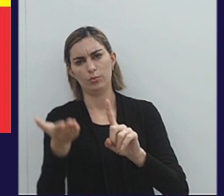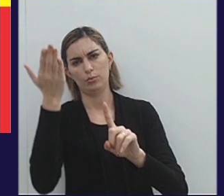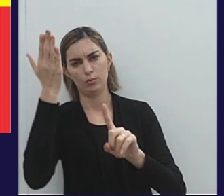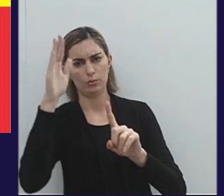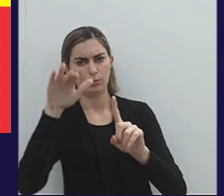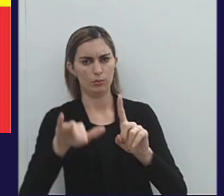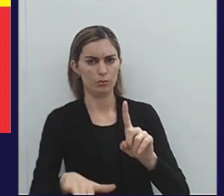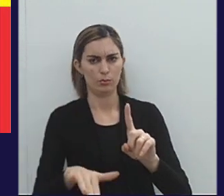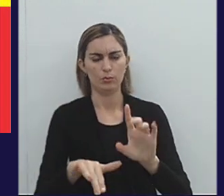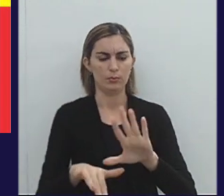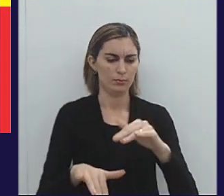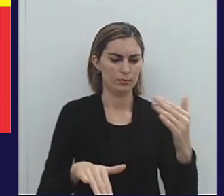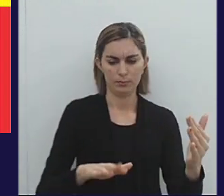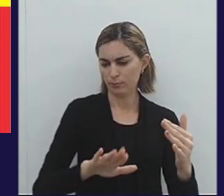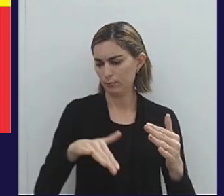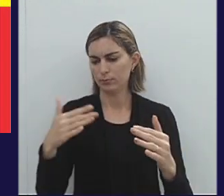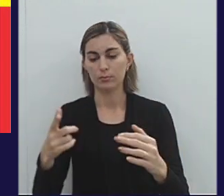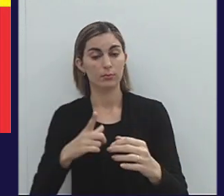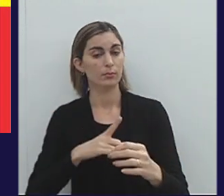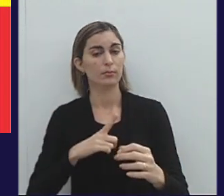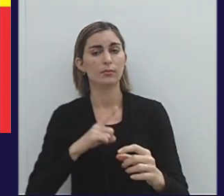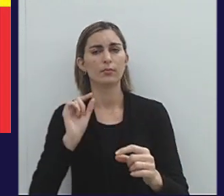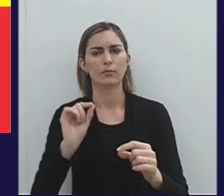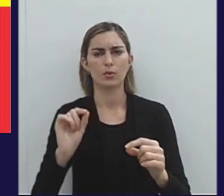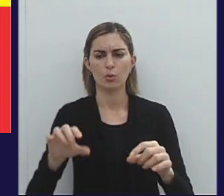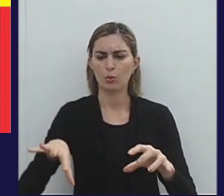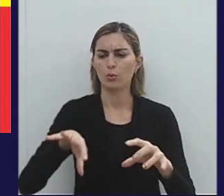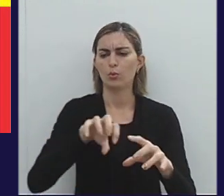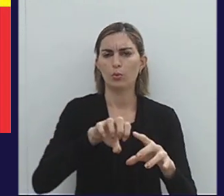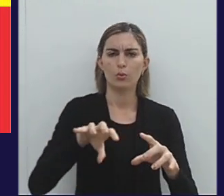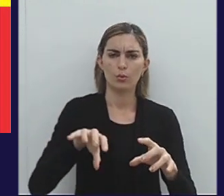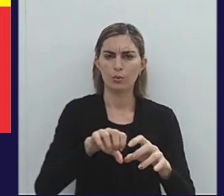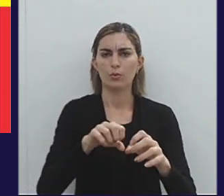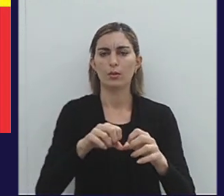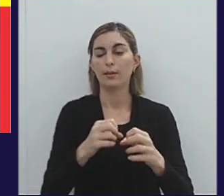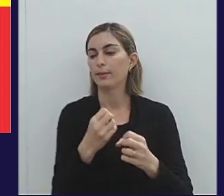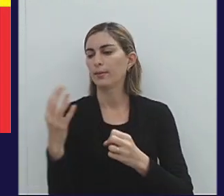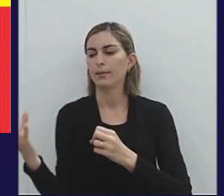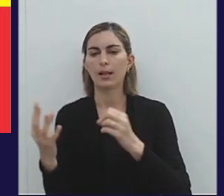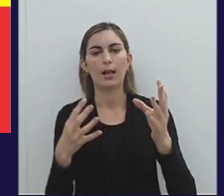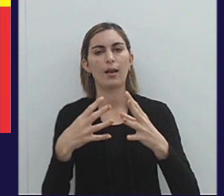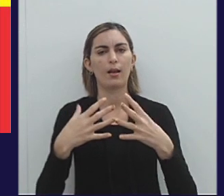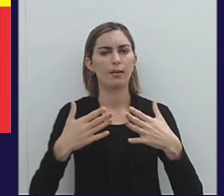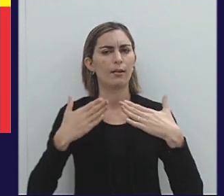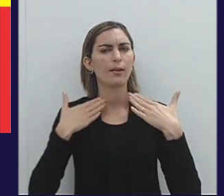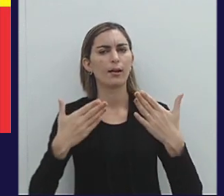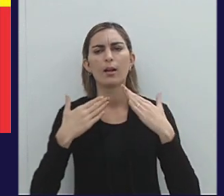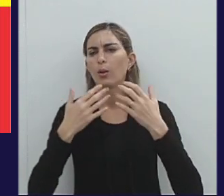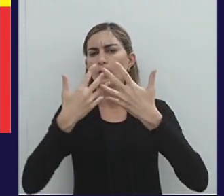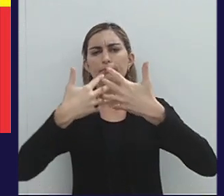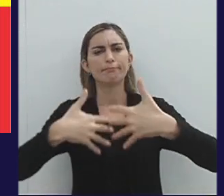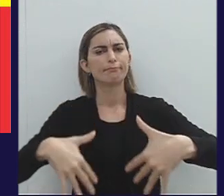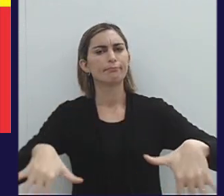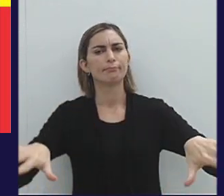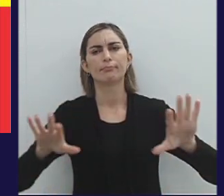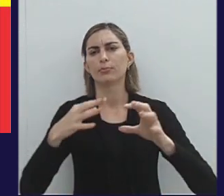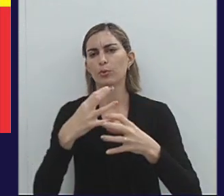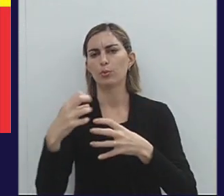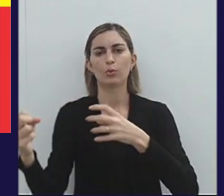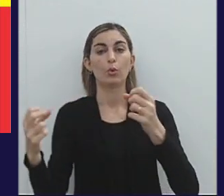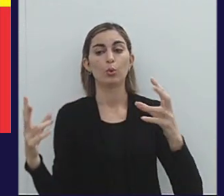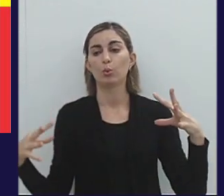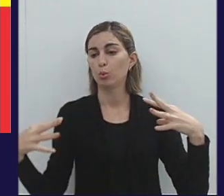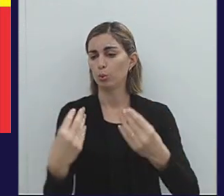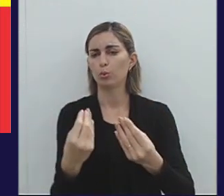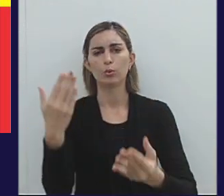altas que os seus vizinhos, eles tendem a ceder-lhes calor de forma espontânea, até que